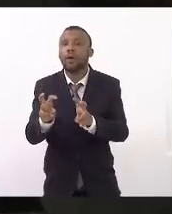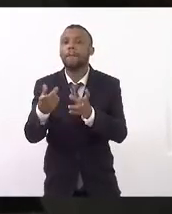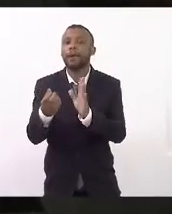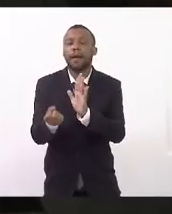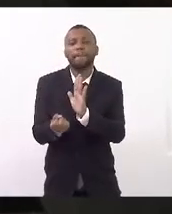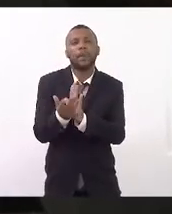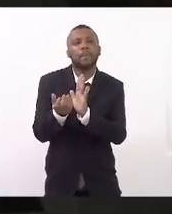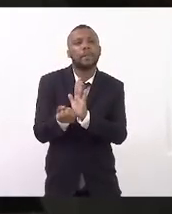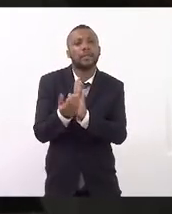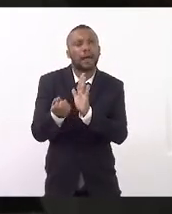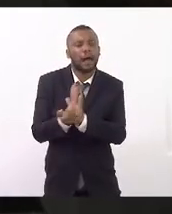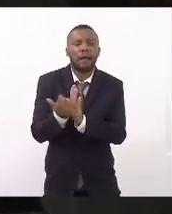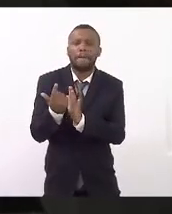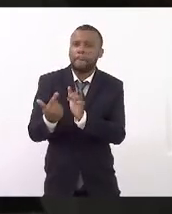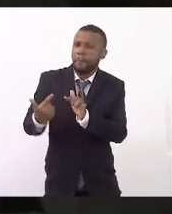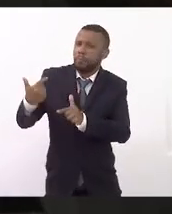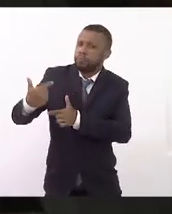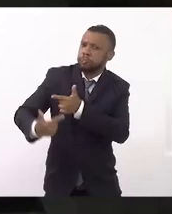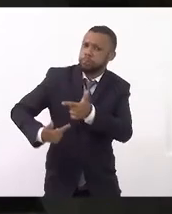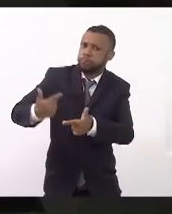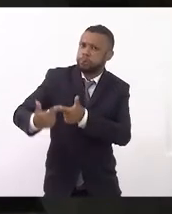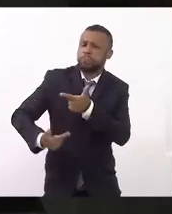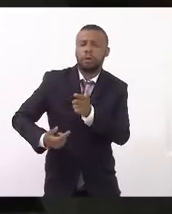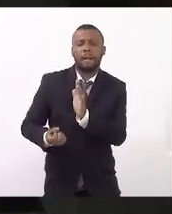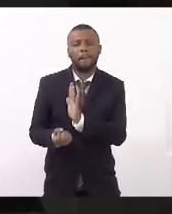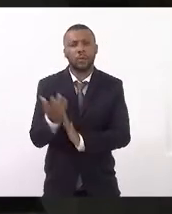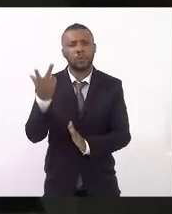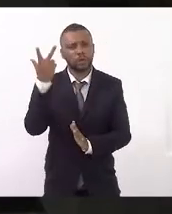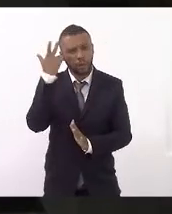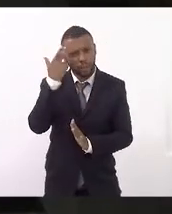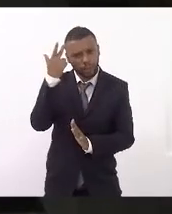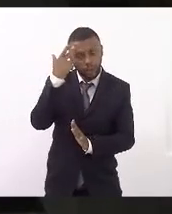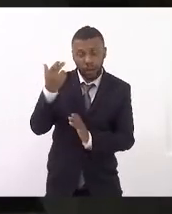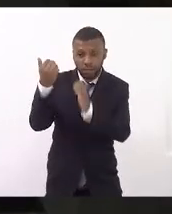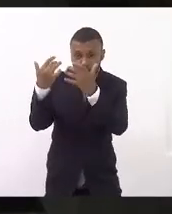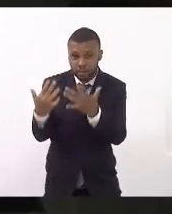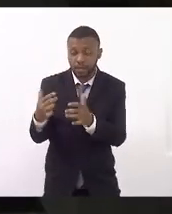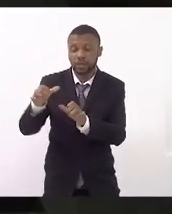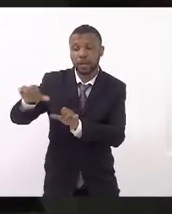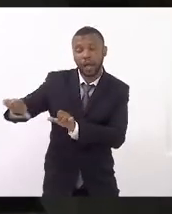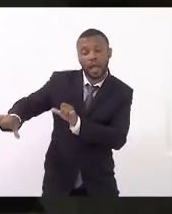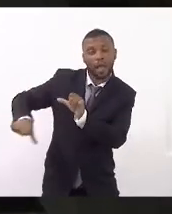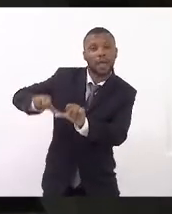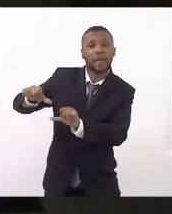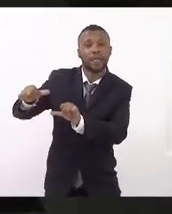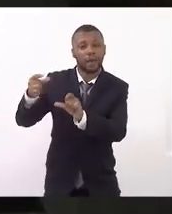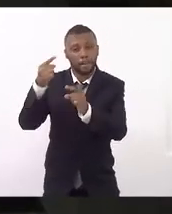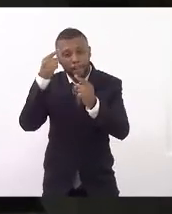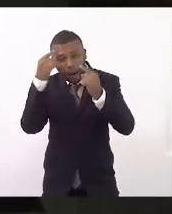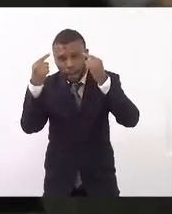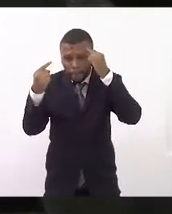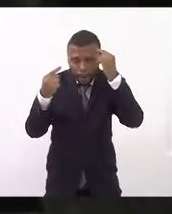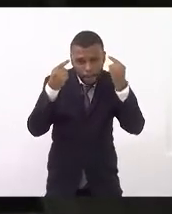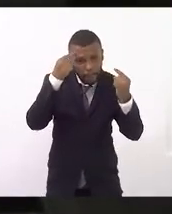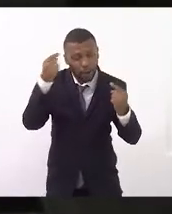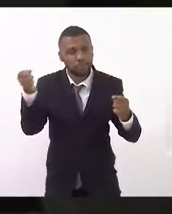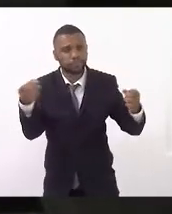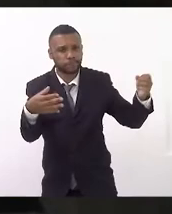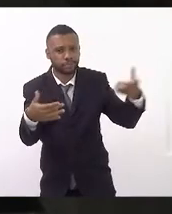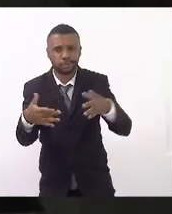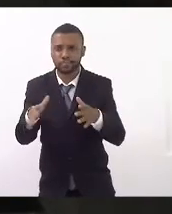produção orgânica. Fala de inovações tecnológicas. Fala